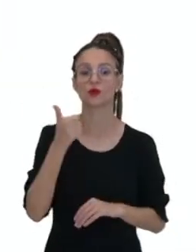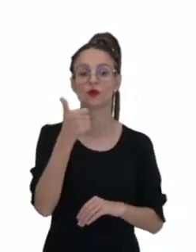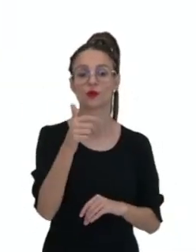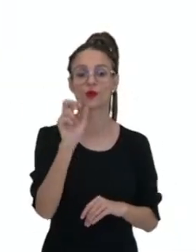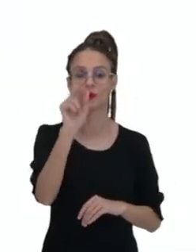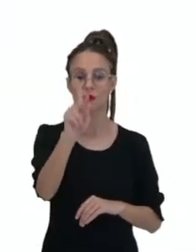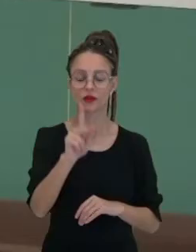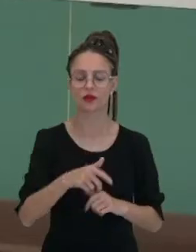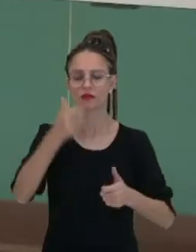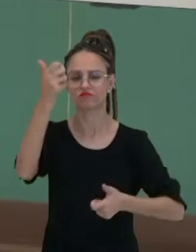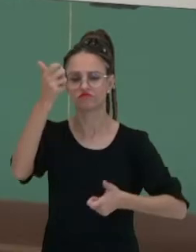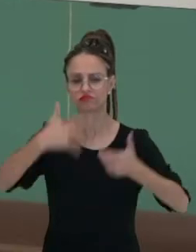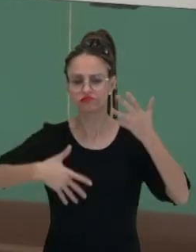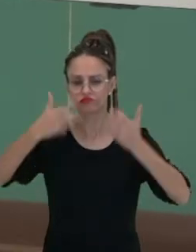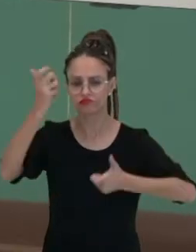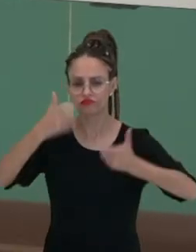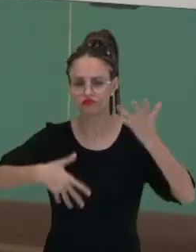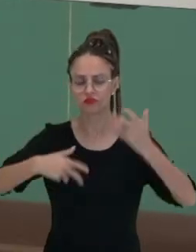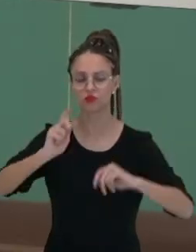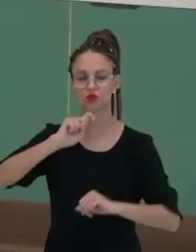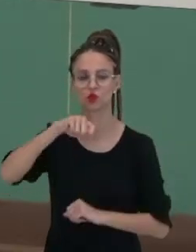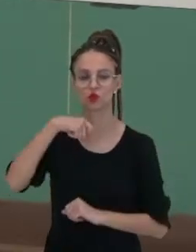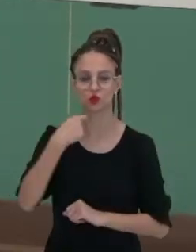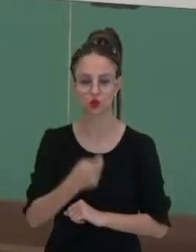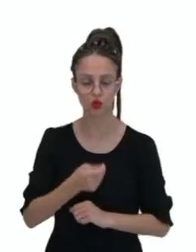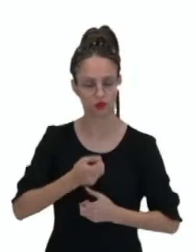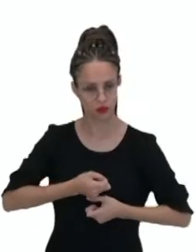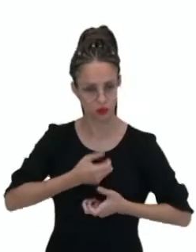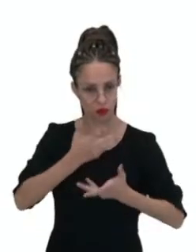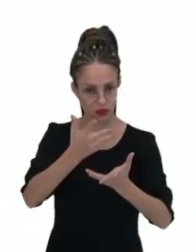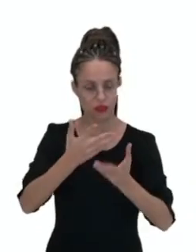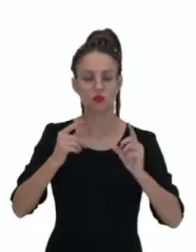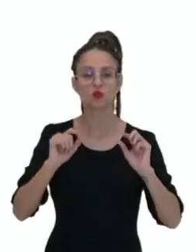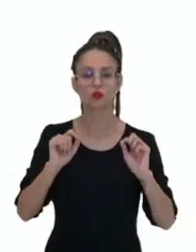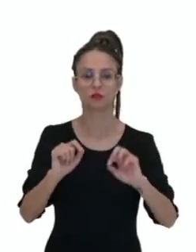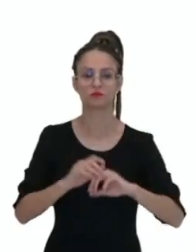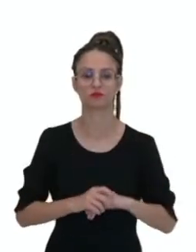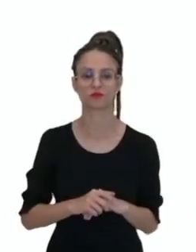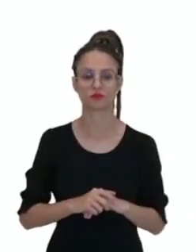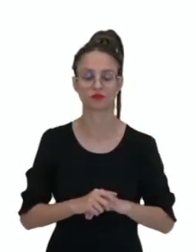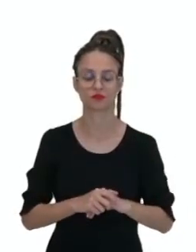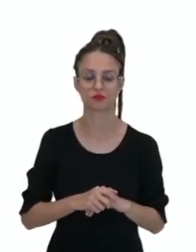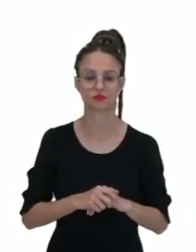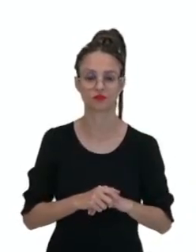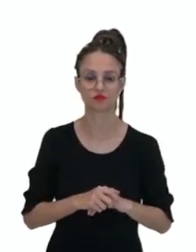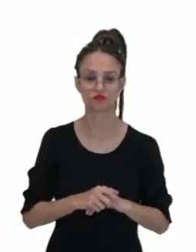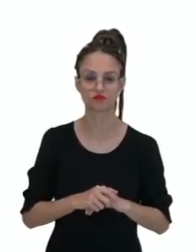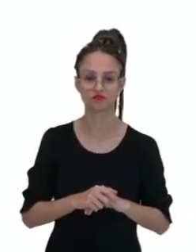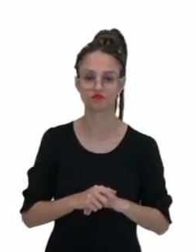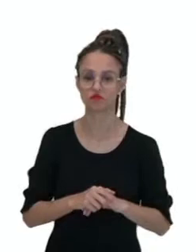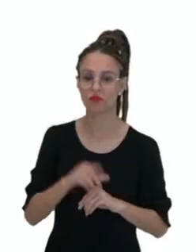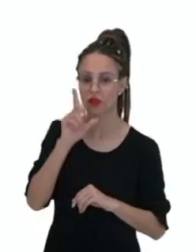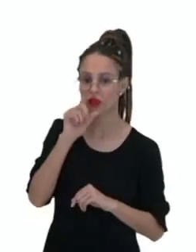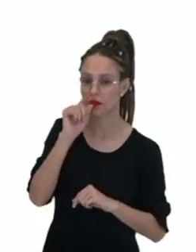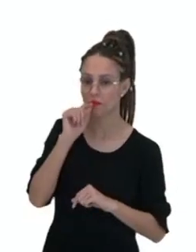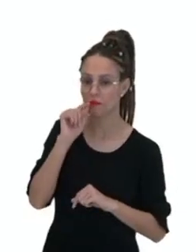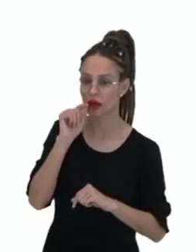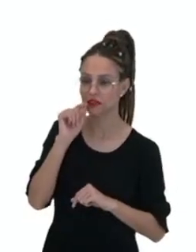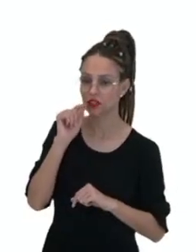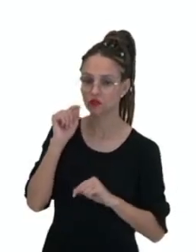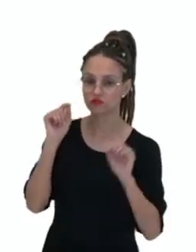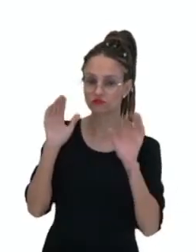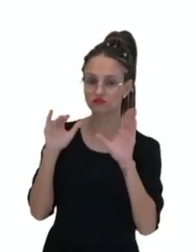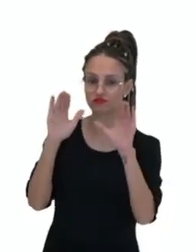vai contando sobre a poesia no caso? Que chegam e não se sabe de onde pousam no livro que